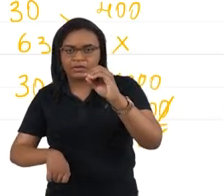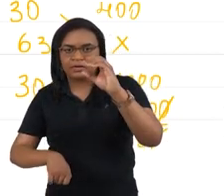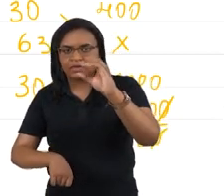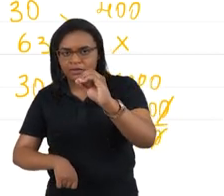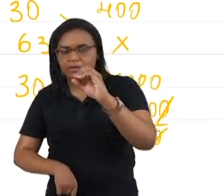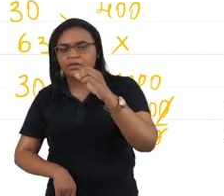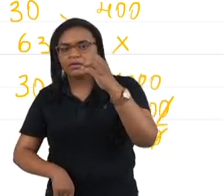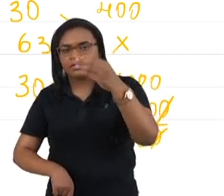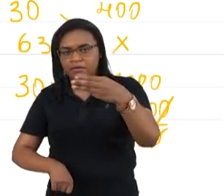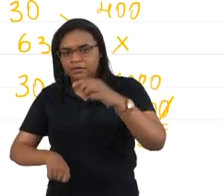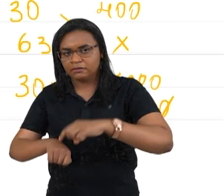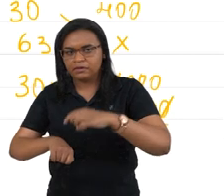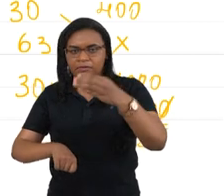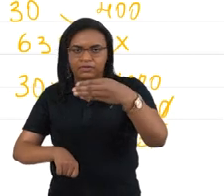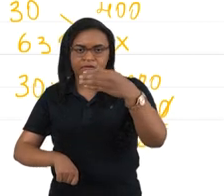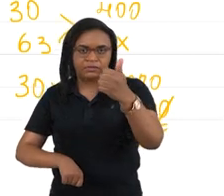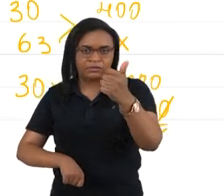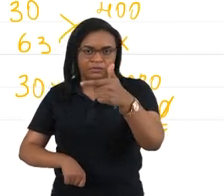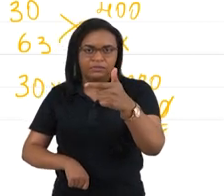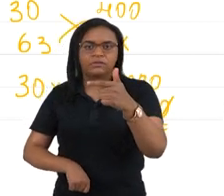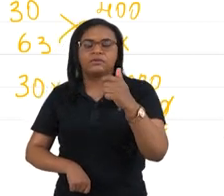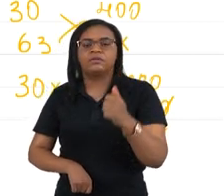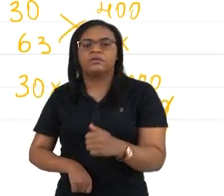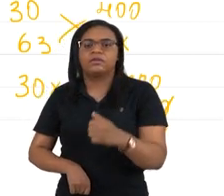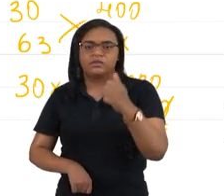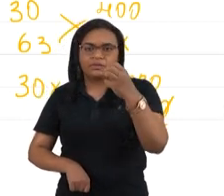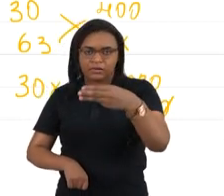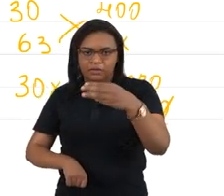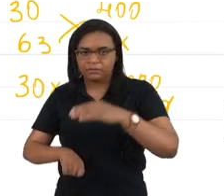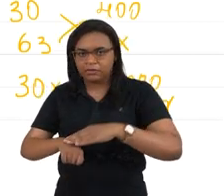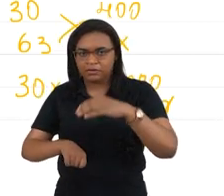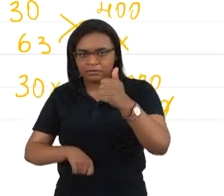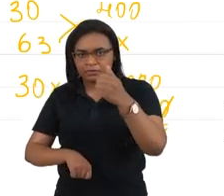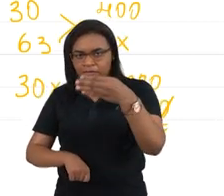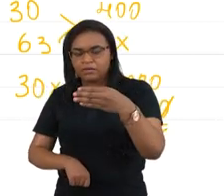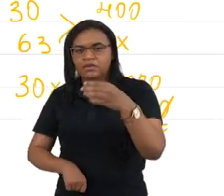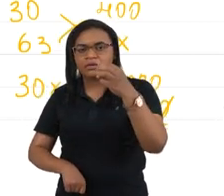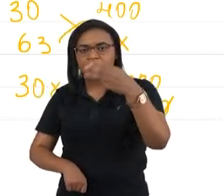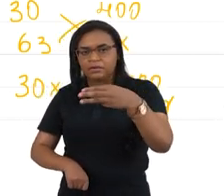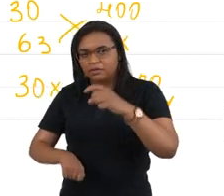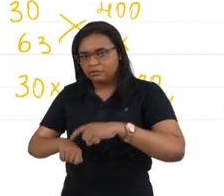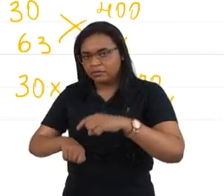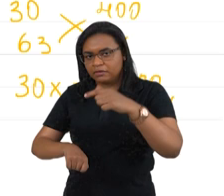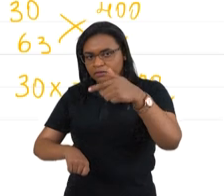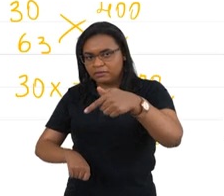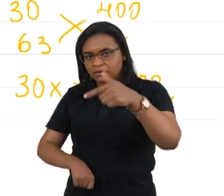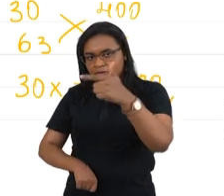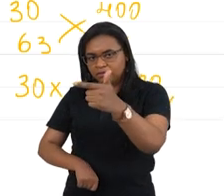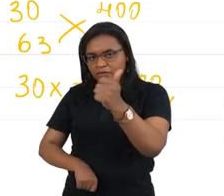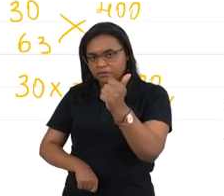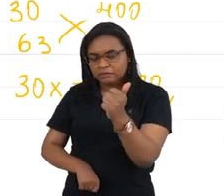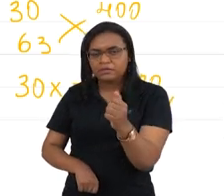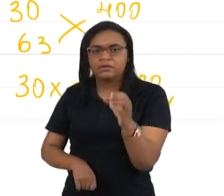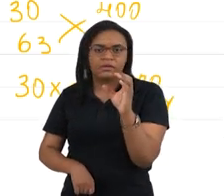nada, 3 vezes 4, 12, 2 vai 1. 3 vezes 1, 3 e 1, 4. 3 vezes 7, 21. 0,